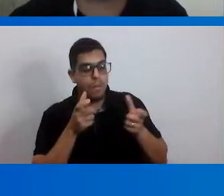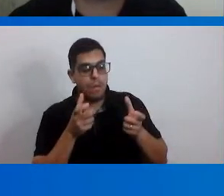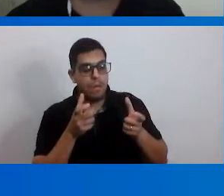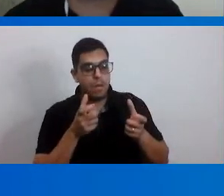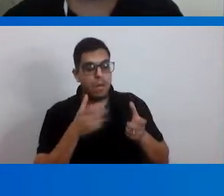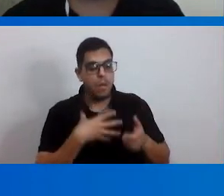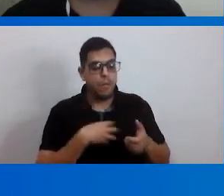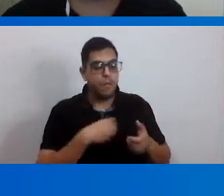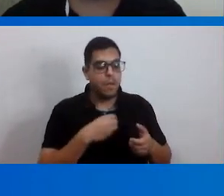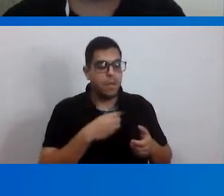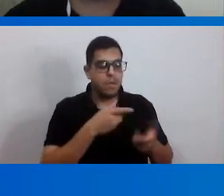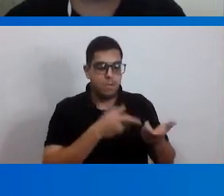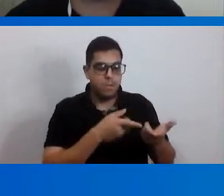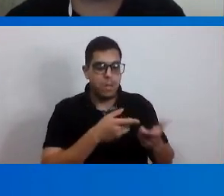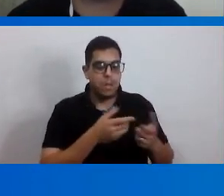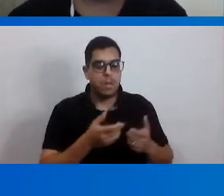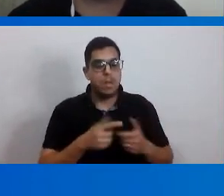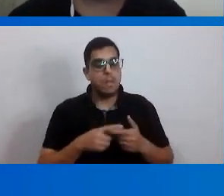tempo todo